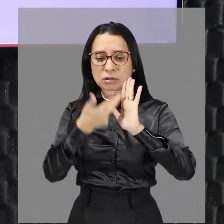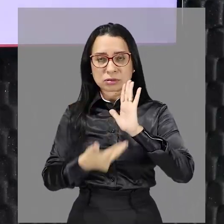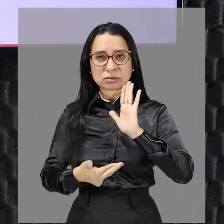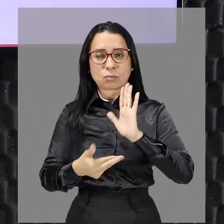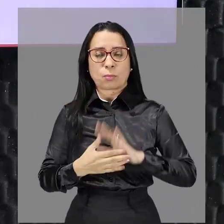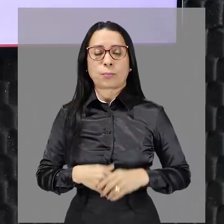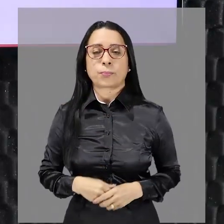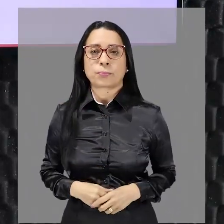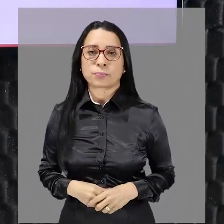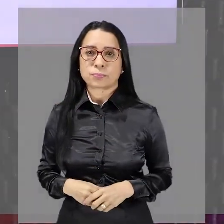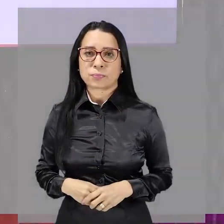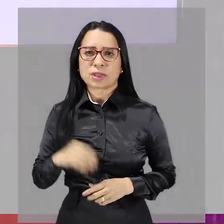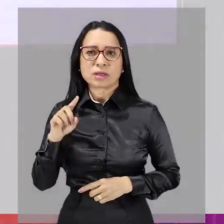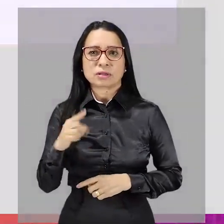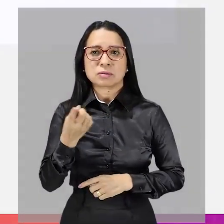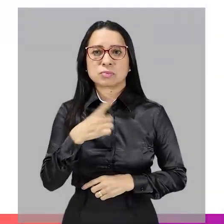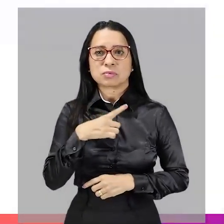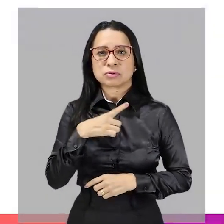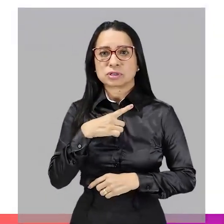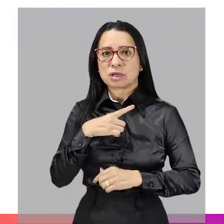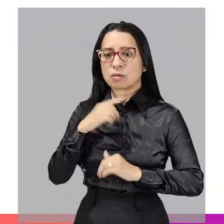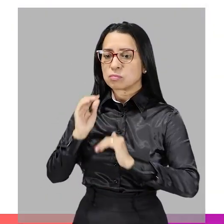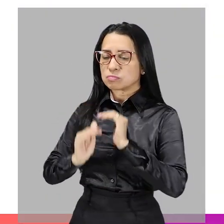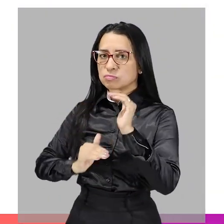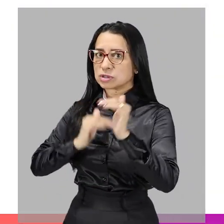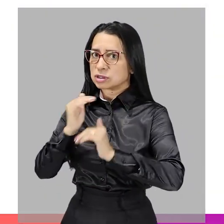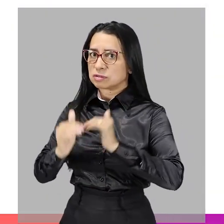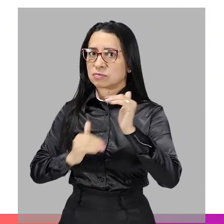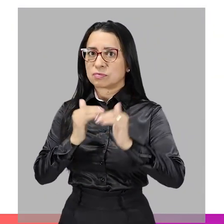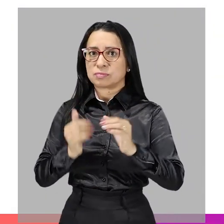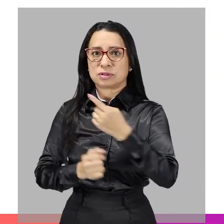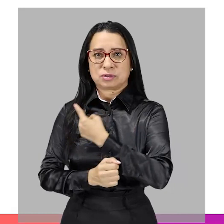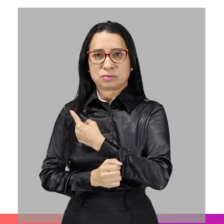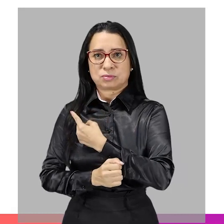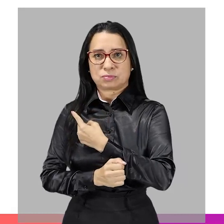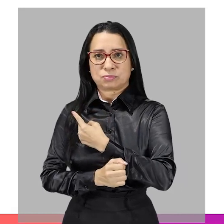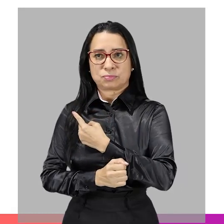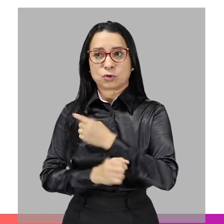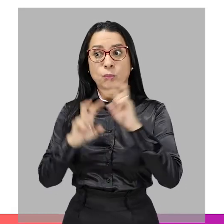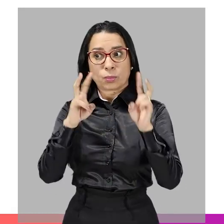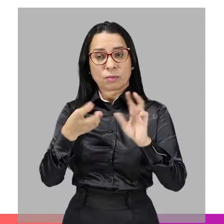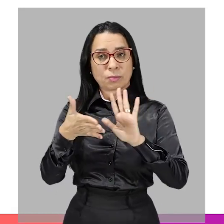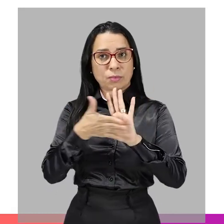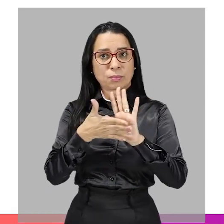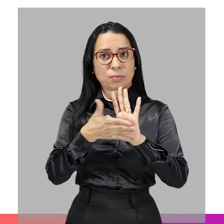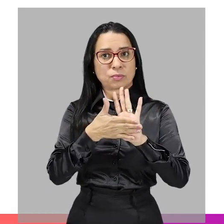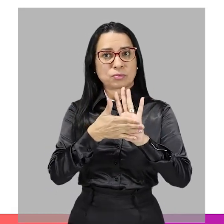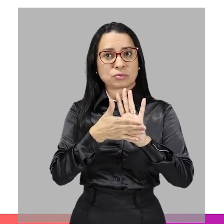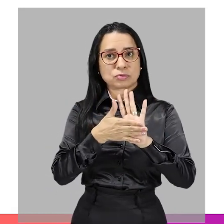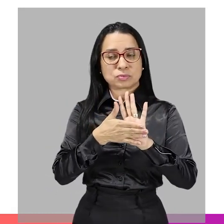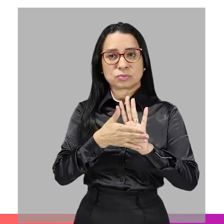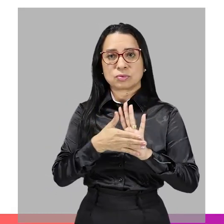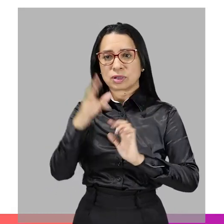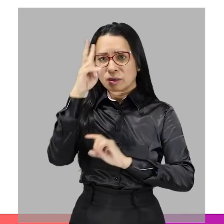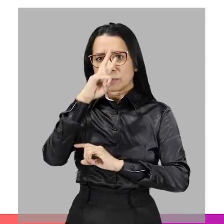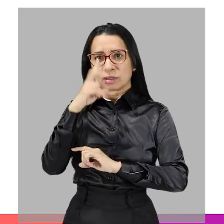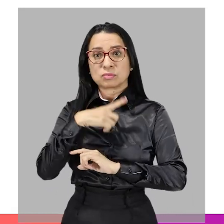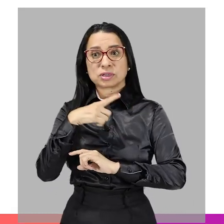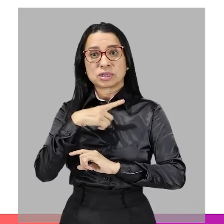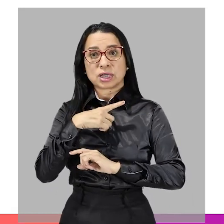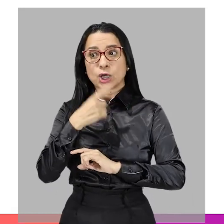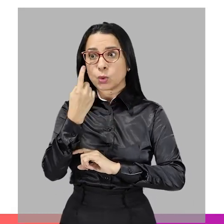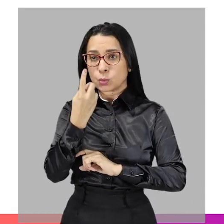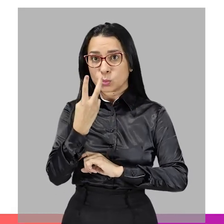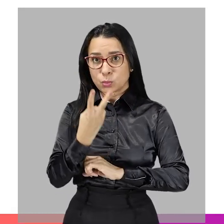redação. Depois nós temos o desenvolvimento do tema proposto, lembrando que nós temos dois critérios